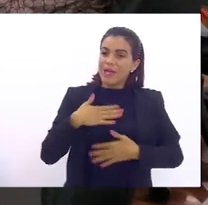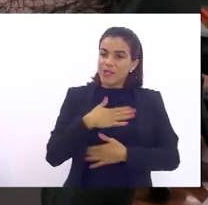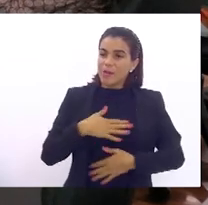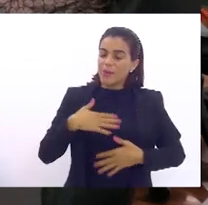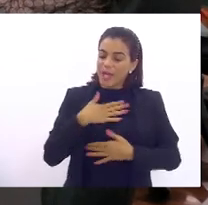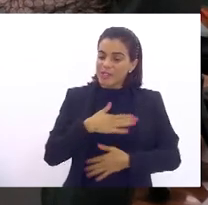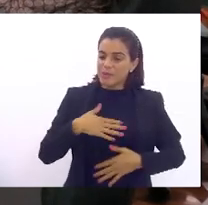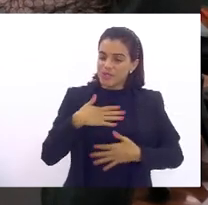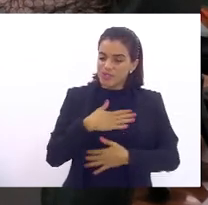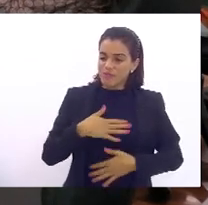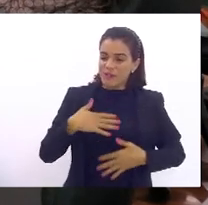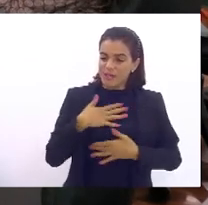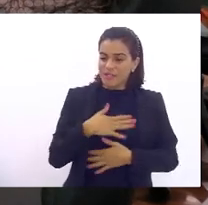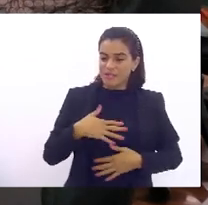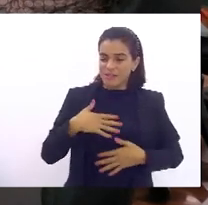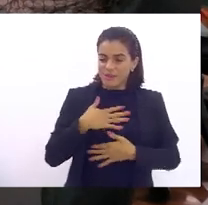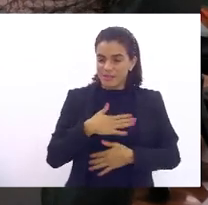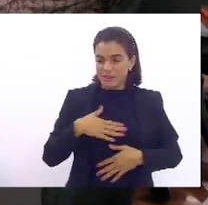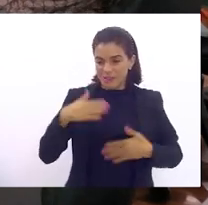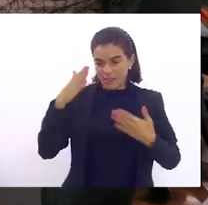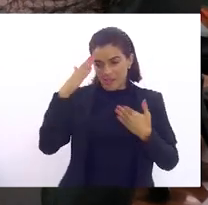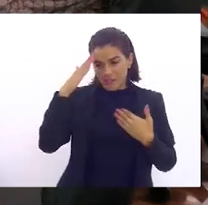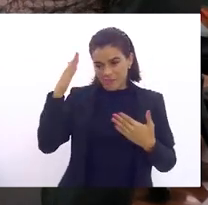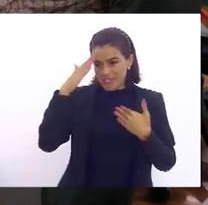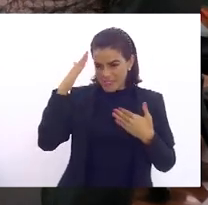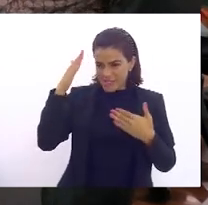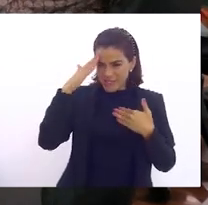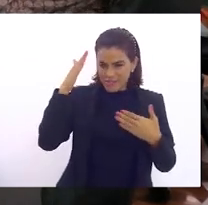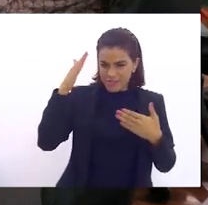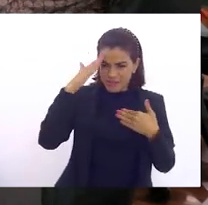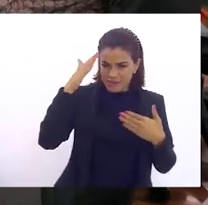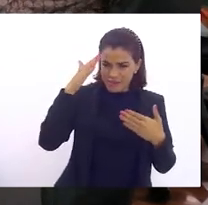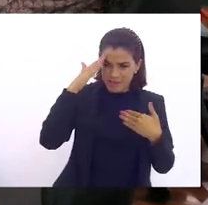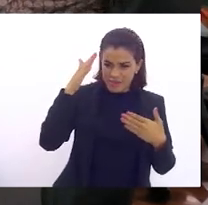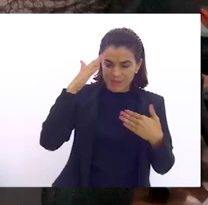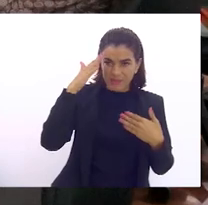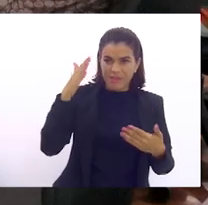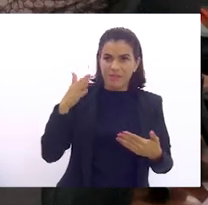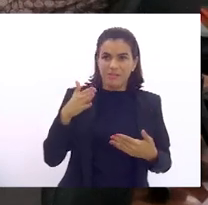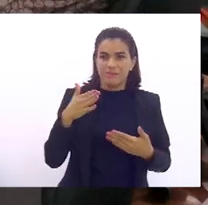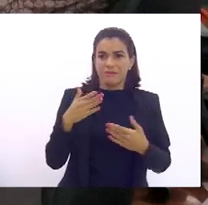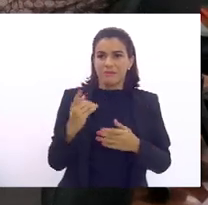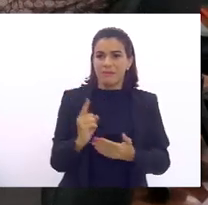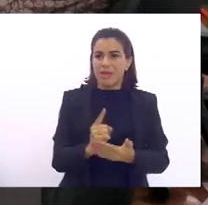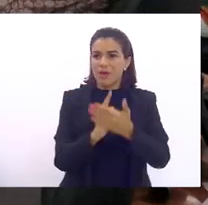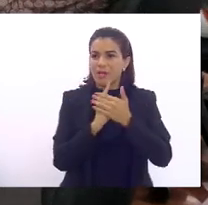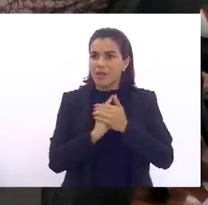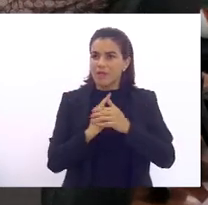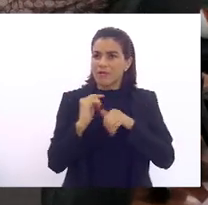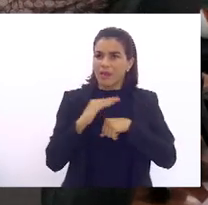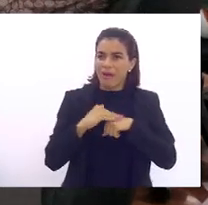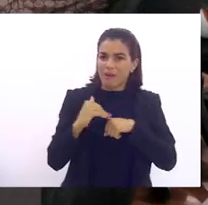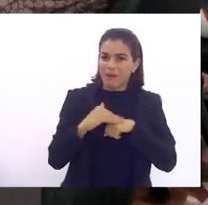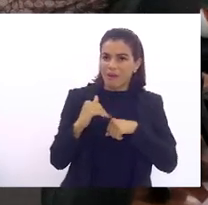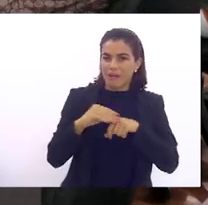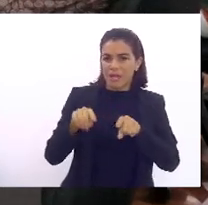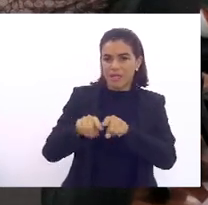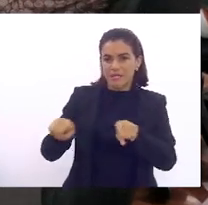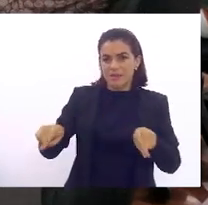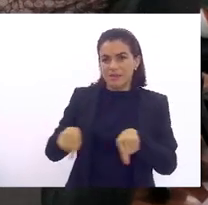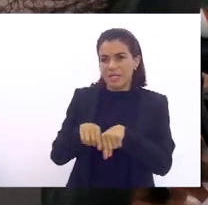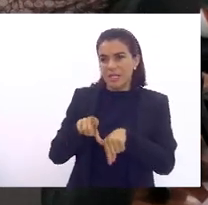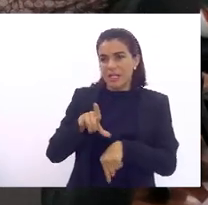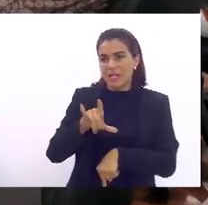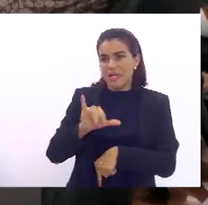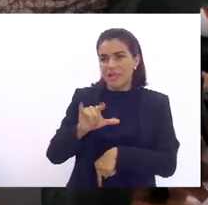só tenho agradecer agradecer o núcleo né que me acolheram com tanto carinho que é o núcleo da sala lilá a